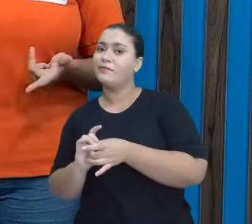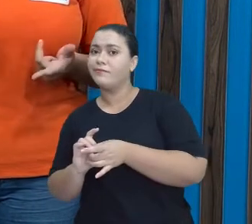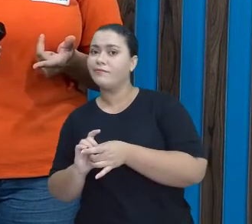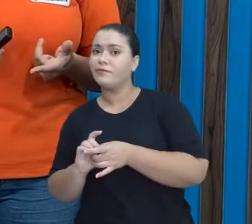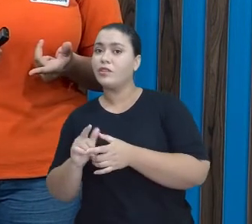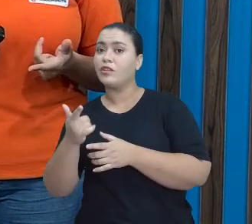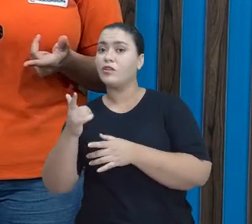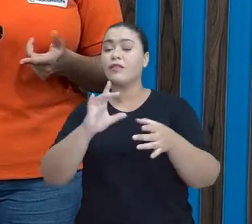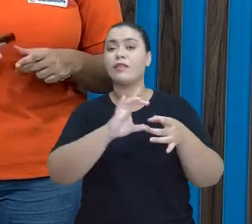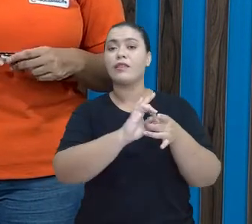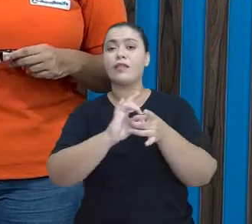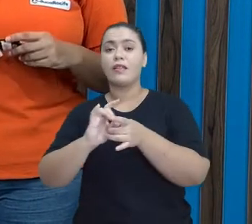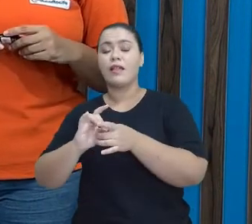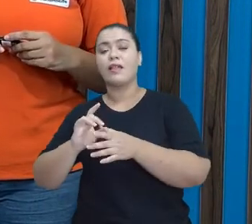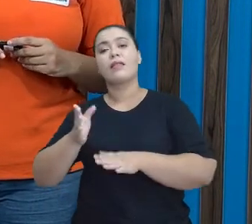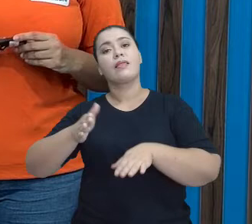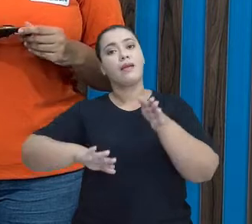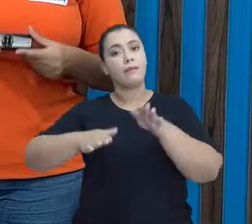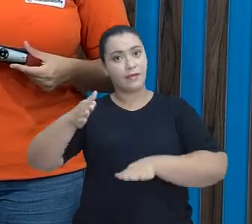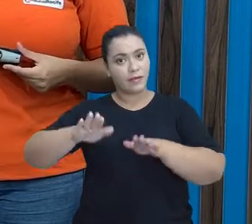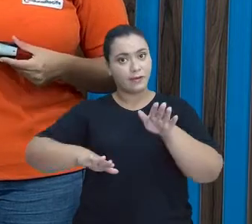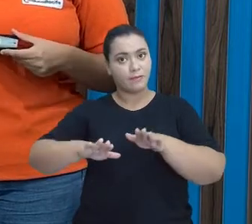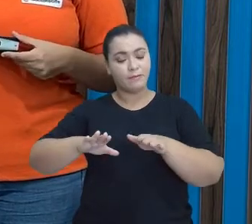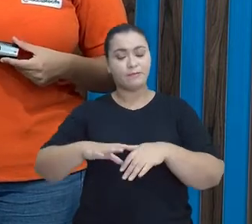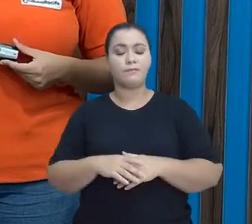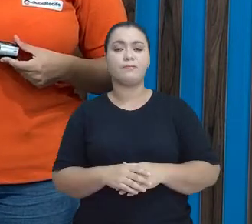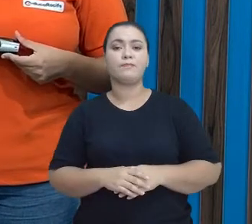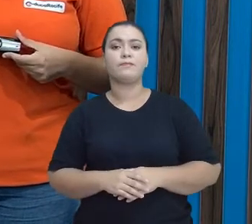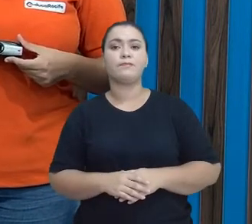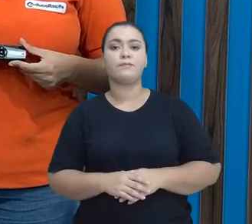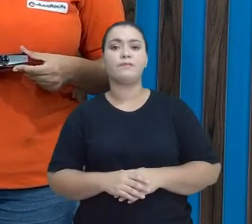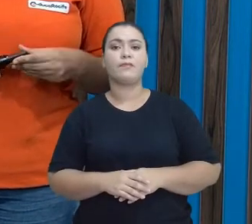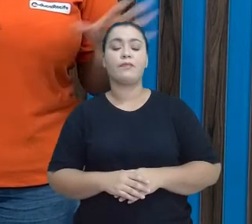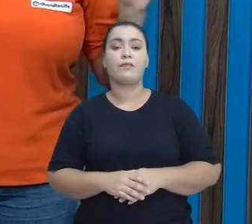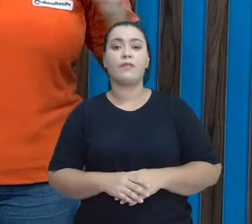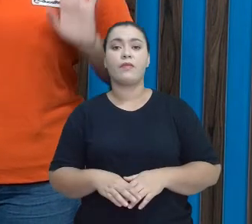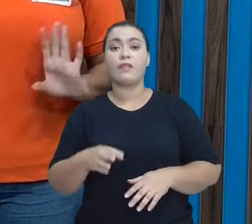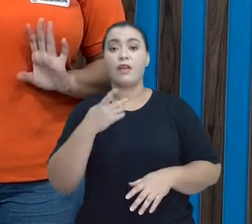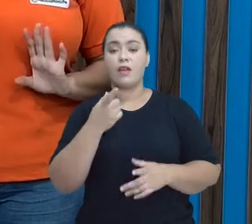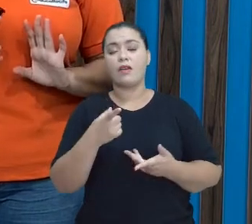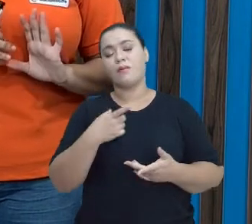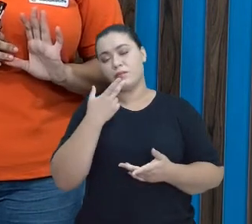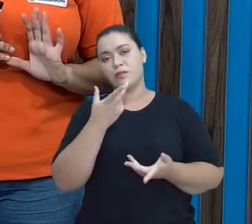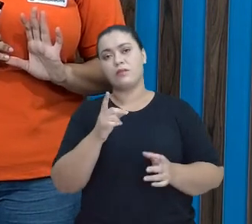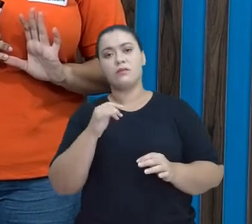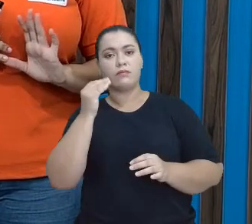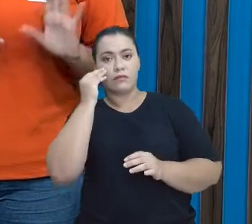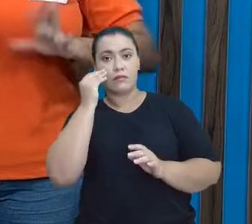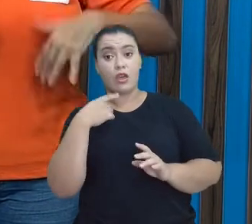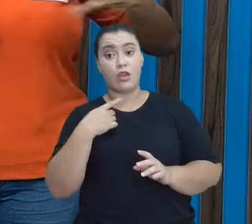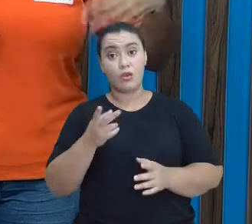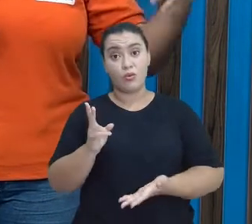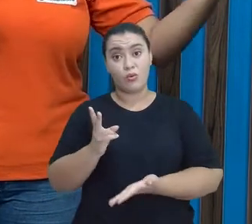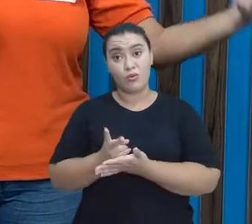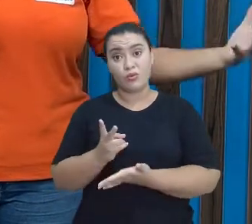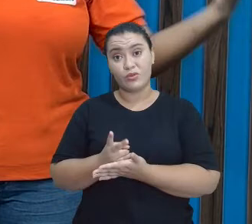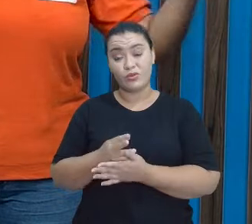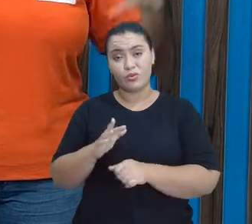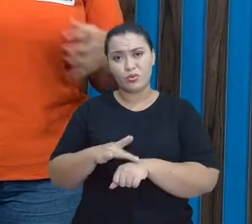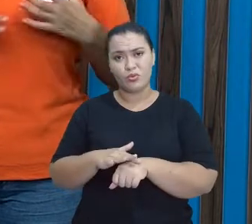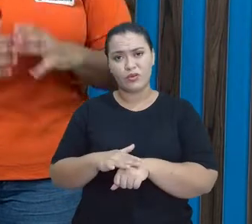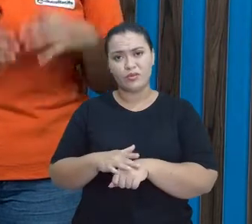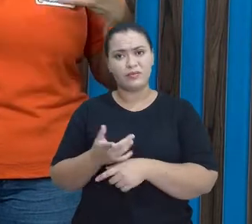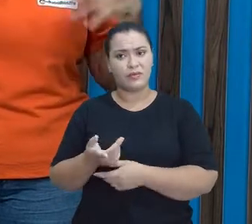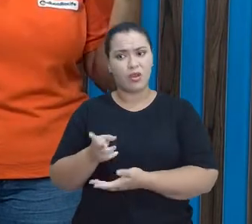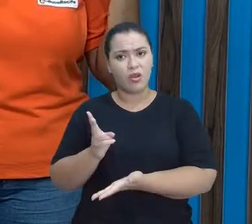outro contexto, certo? Por exemplo, eu continuo doente. Aqui o continuar, ele não vai